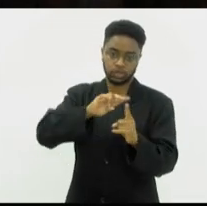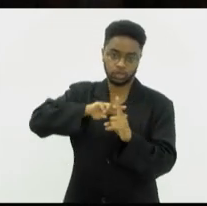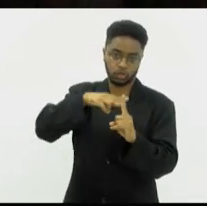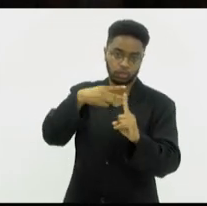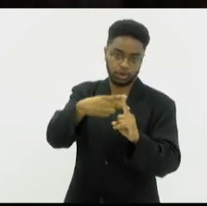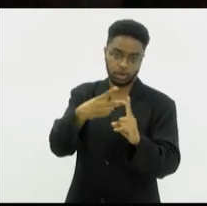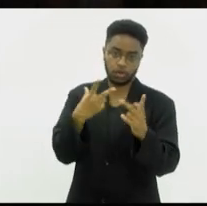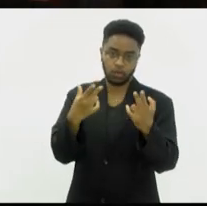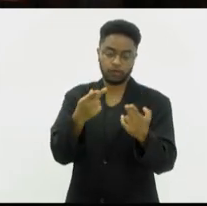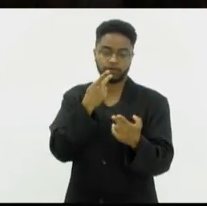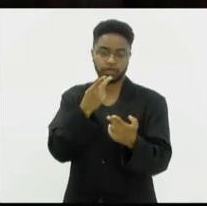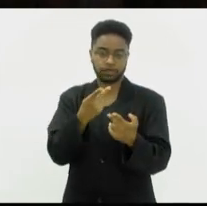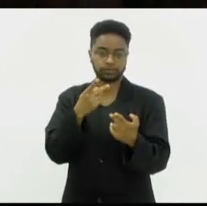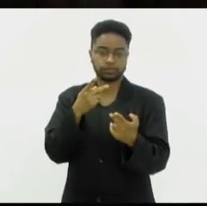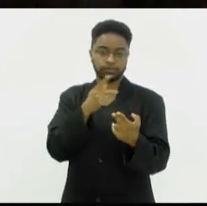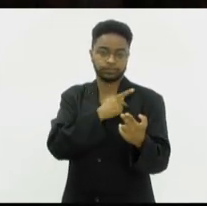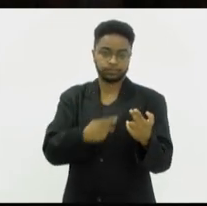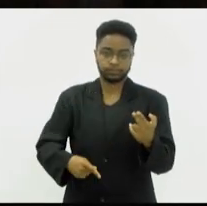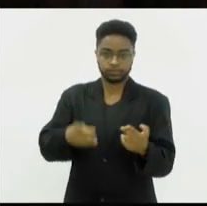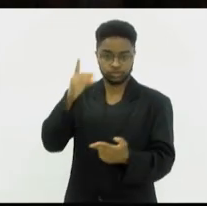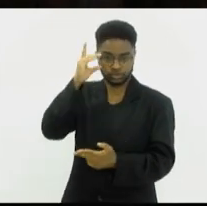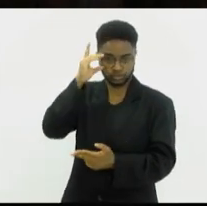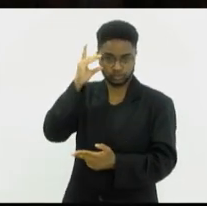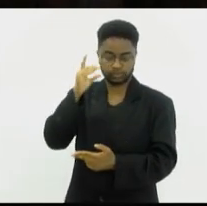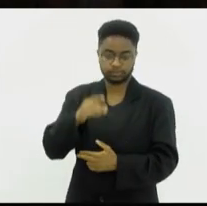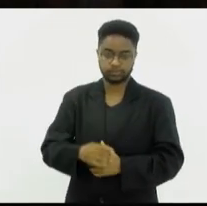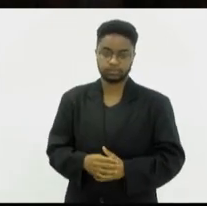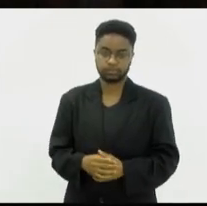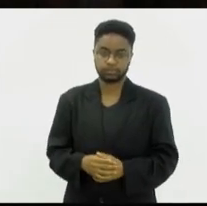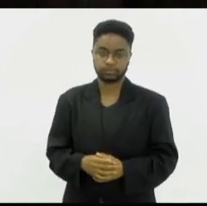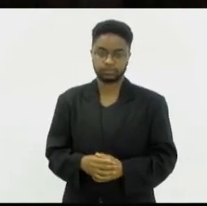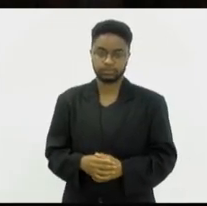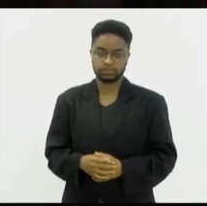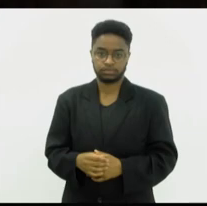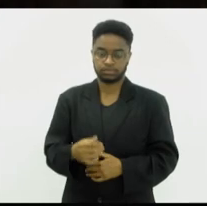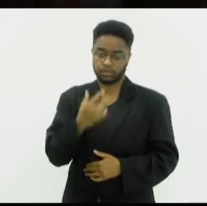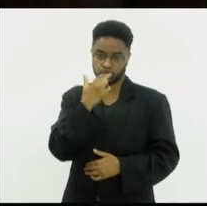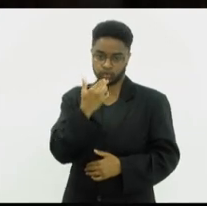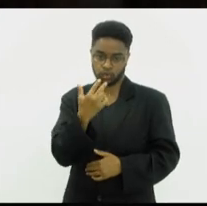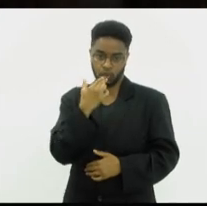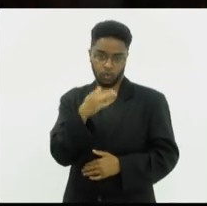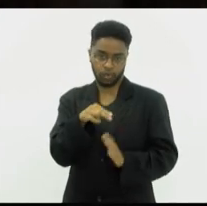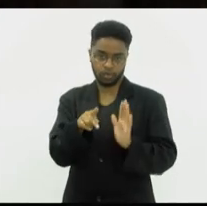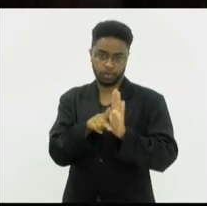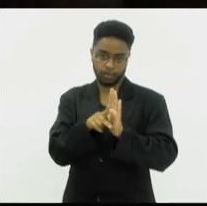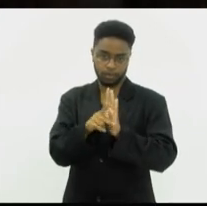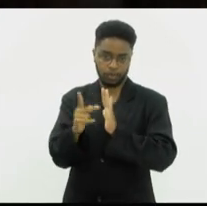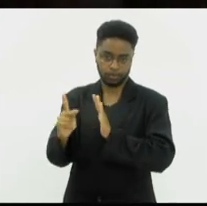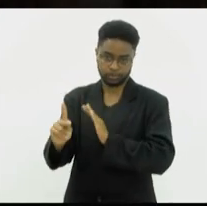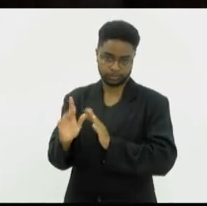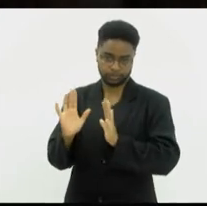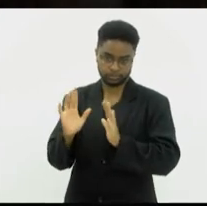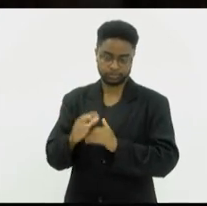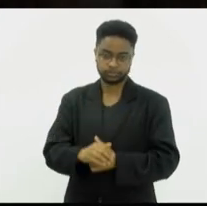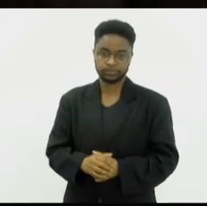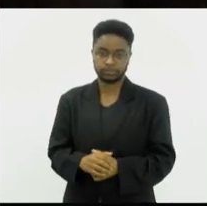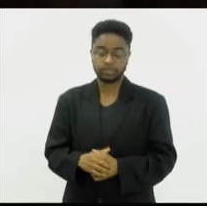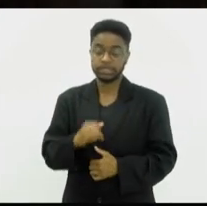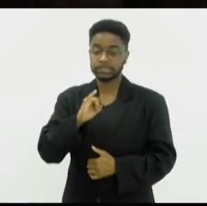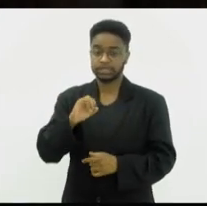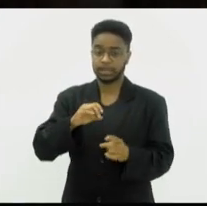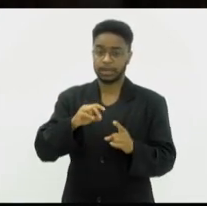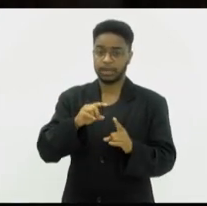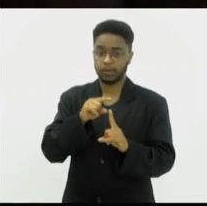a saudosa Dilma, no seu idioma, o Dilmês, se dobrar a